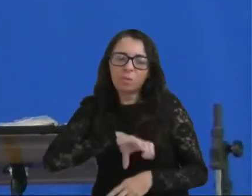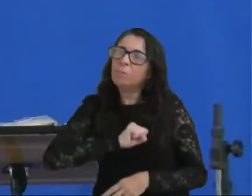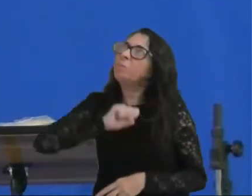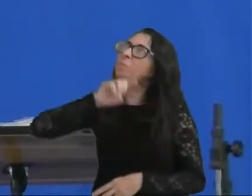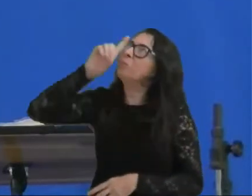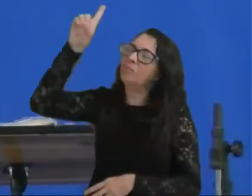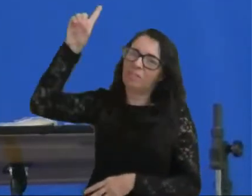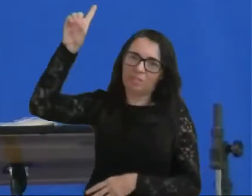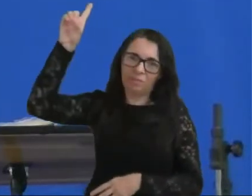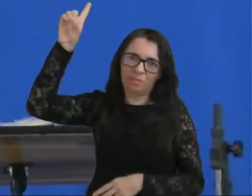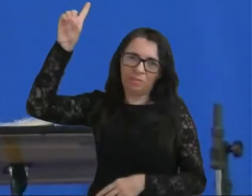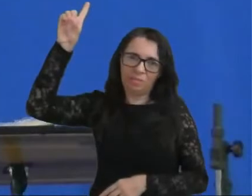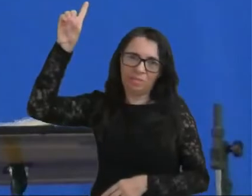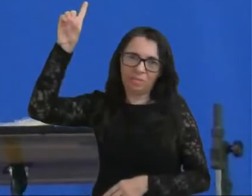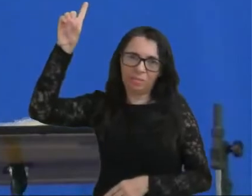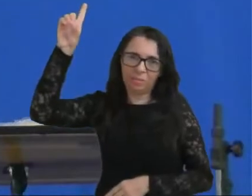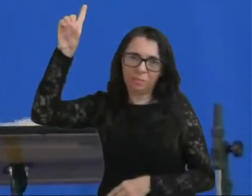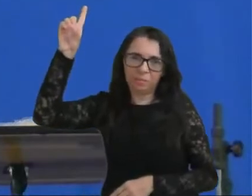Não basta